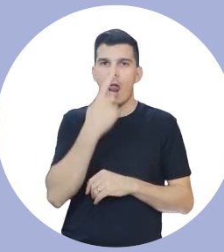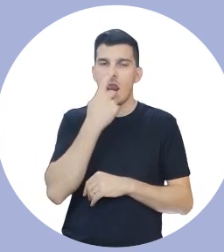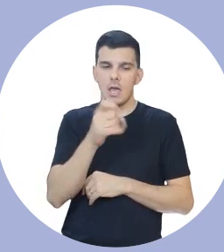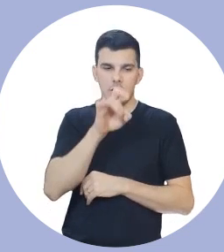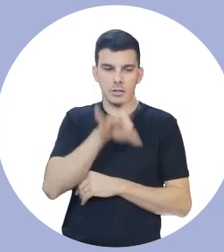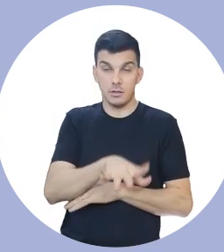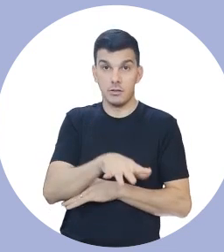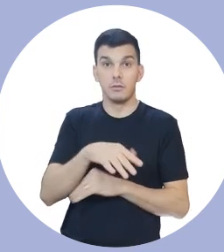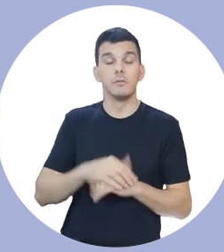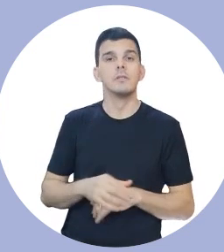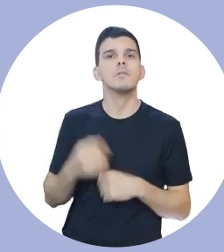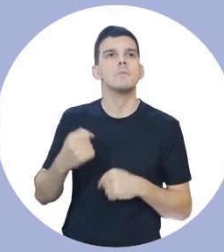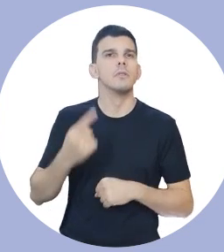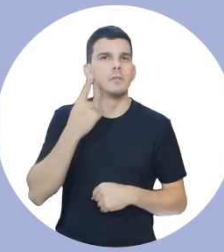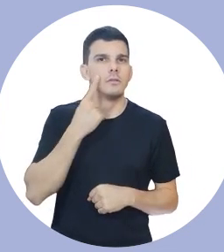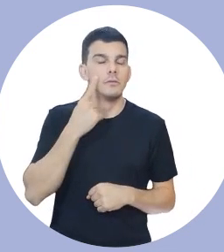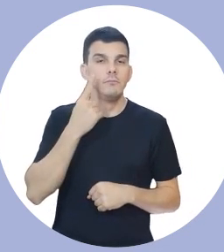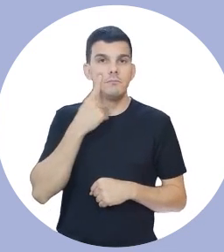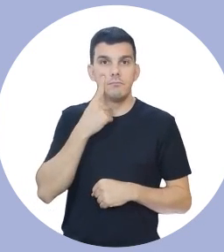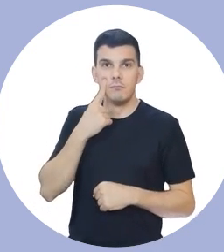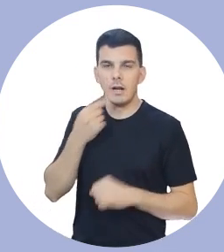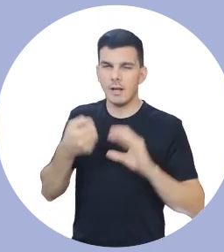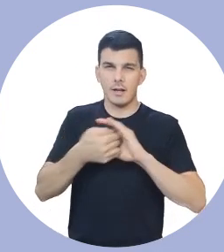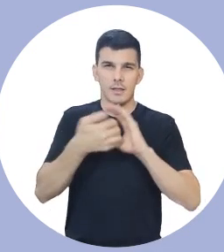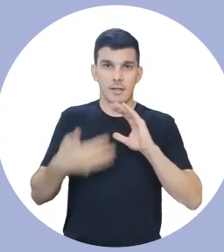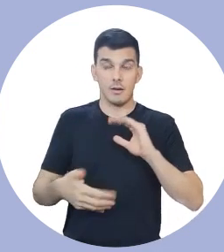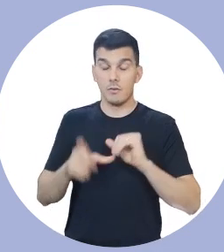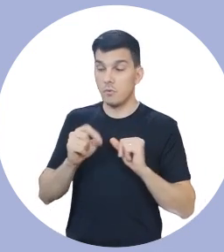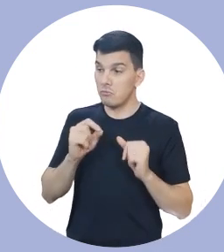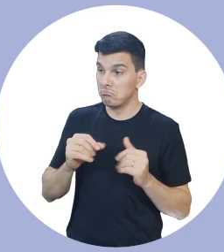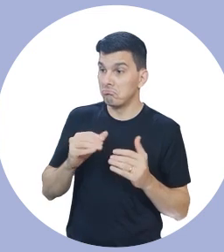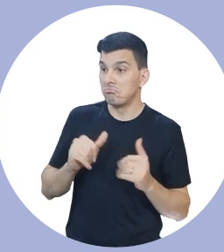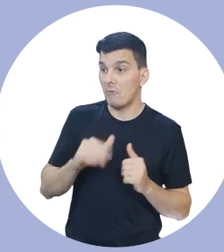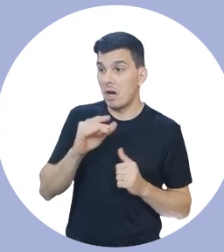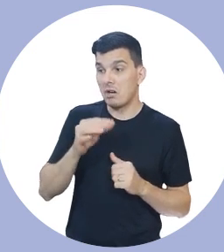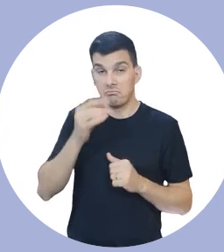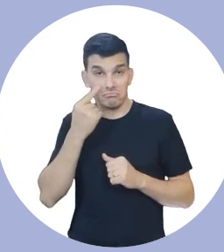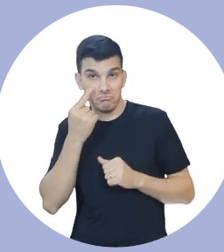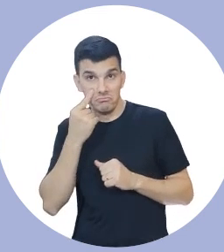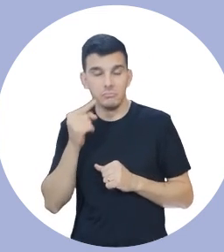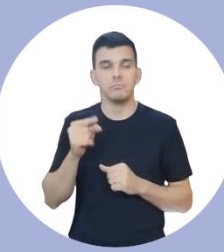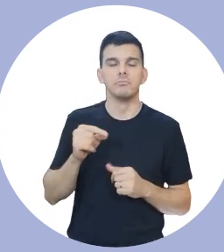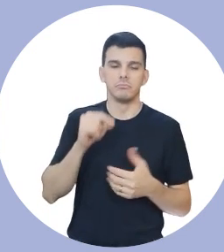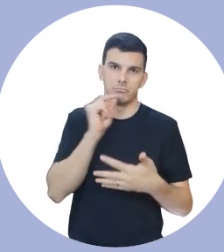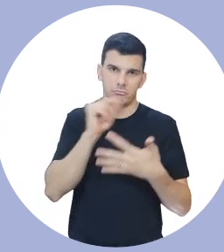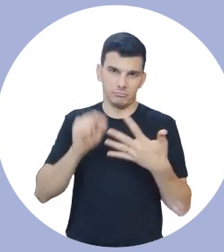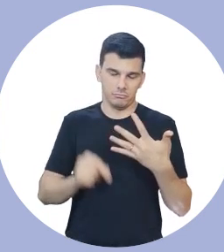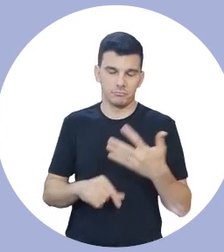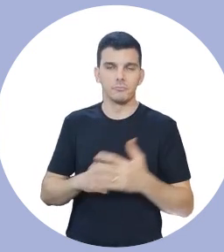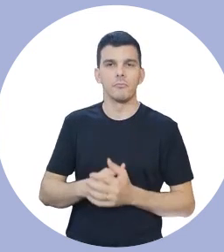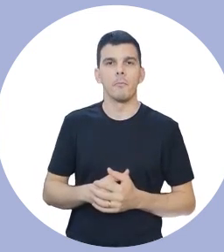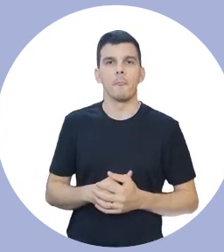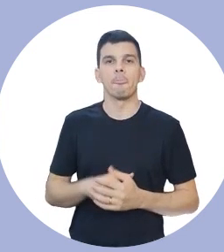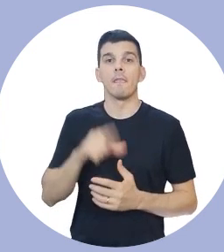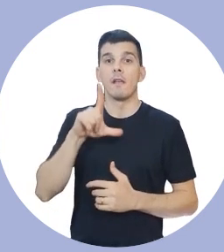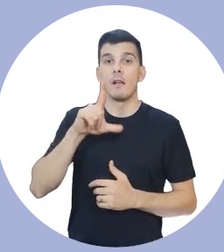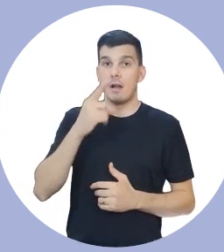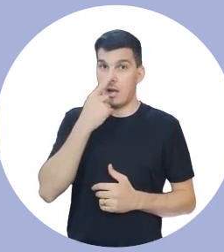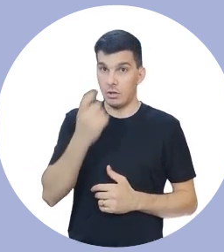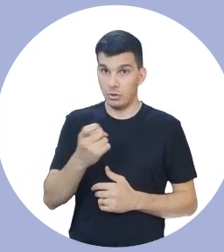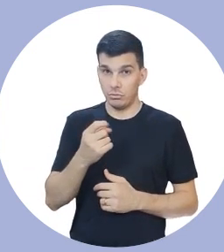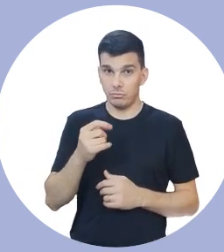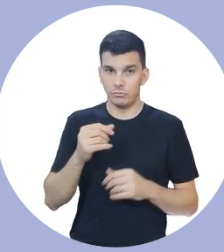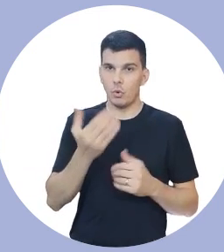um lixão, pessoal, a gente tem como esse aspecto talvez o mais correto. Vamos observar os demais. O